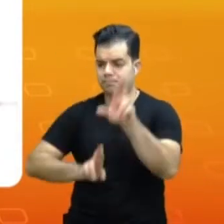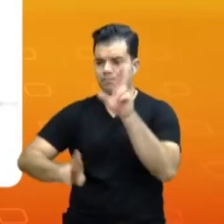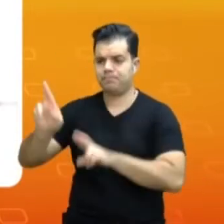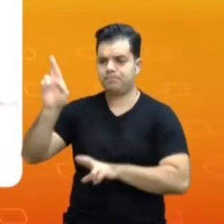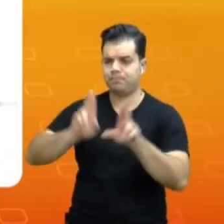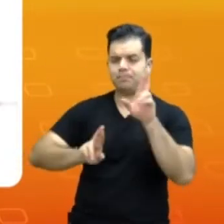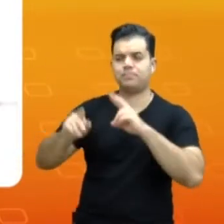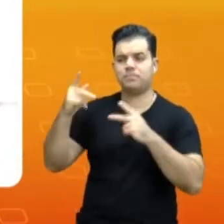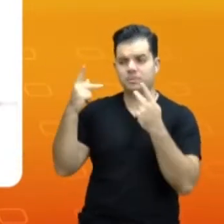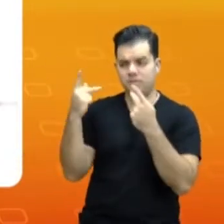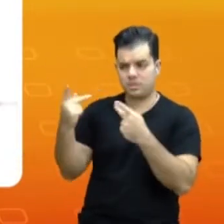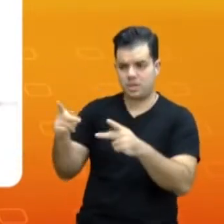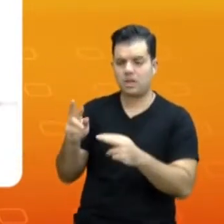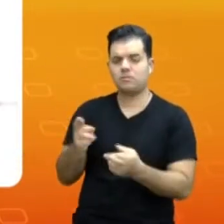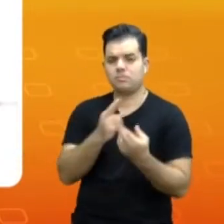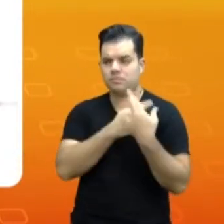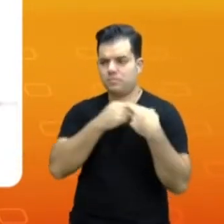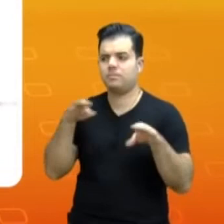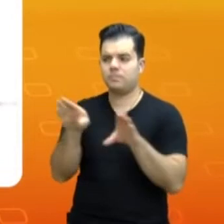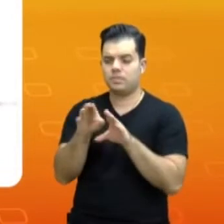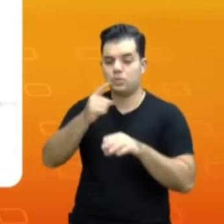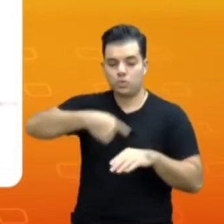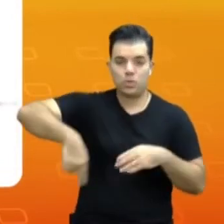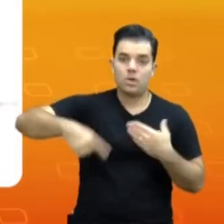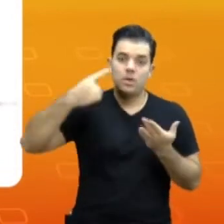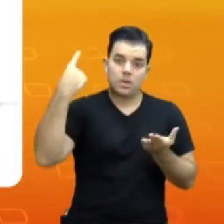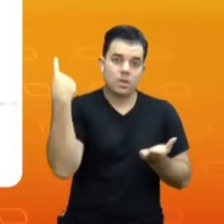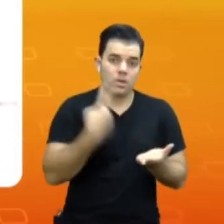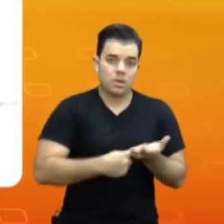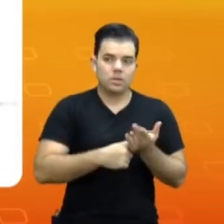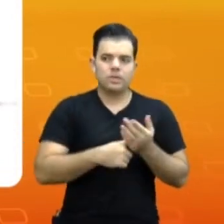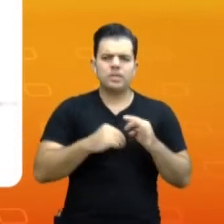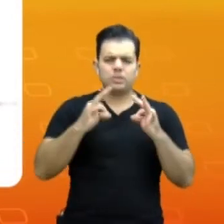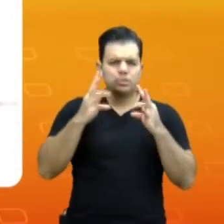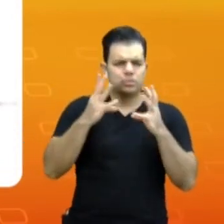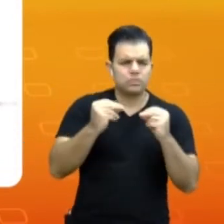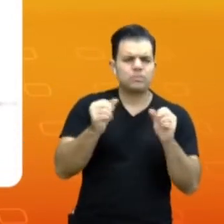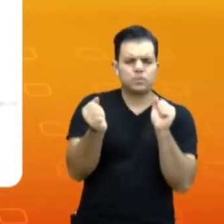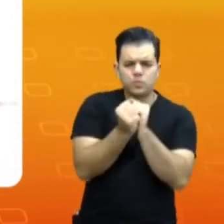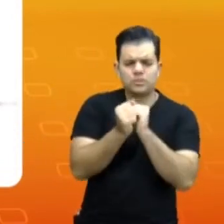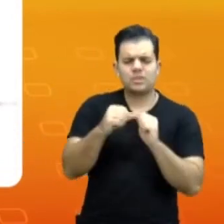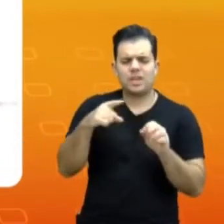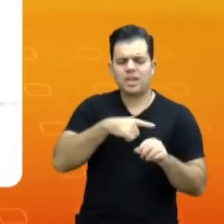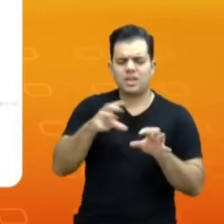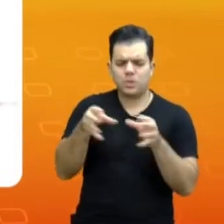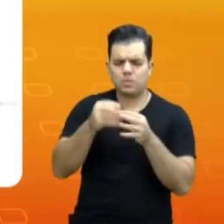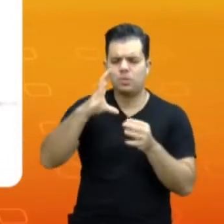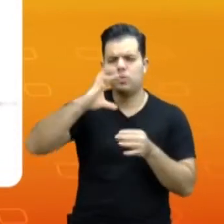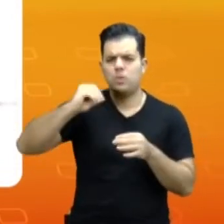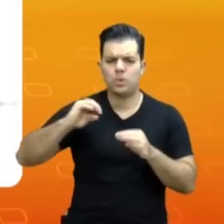do que cabe ali de responsabilidade e a gente tem um compromisso com o COI em relação a essa segurança, né?